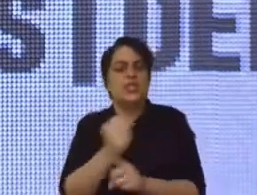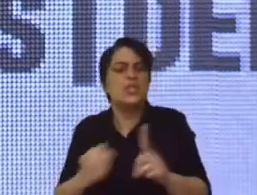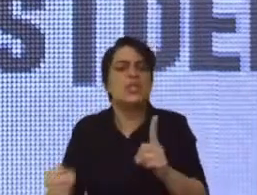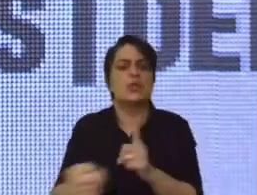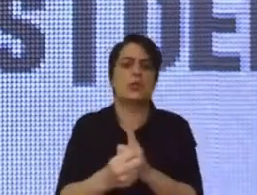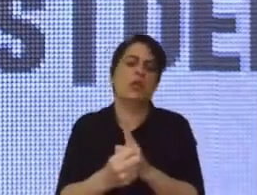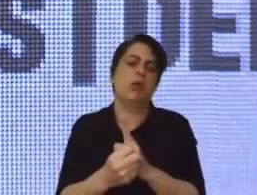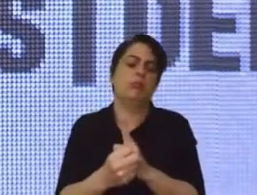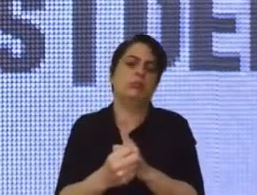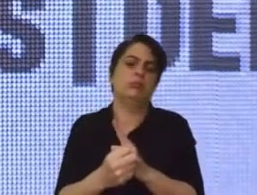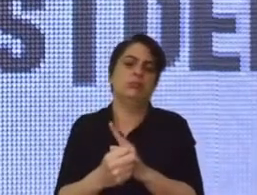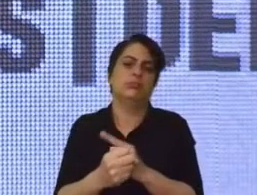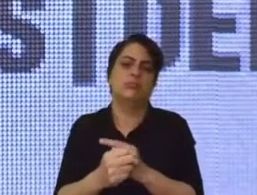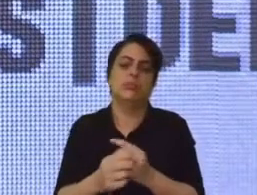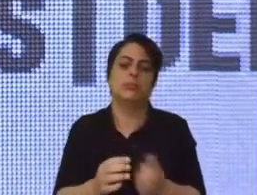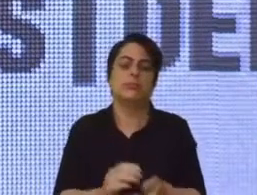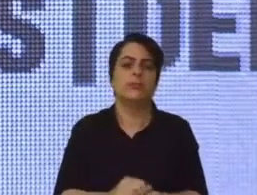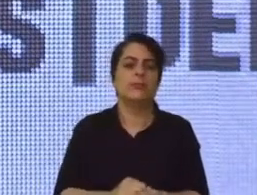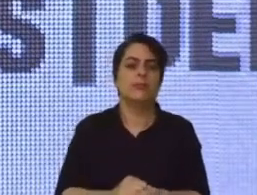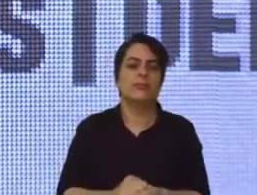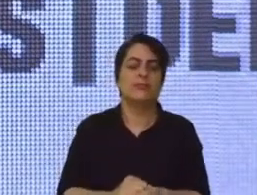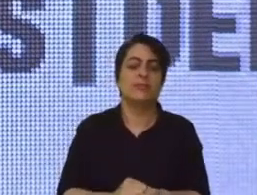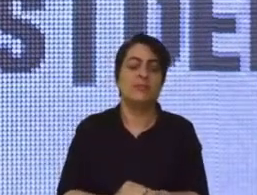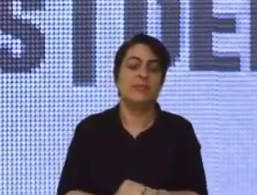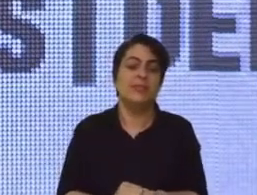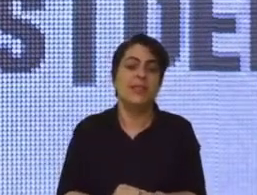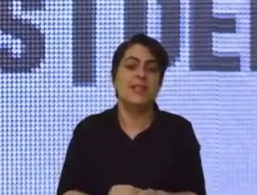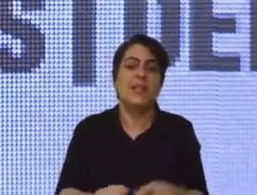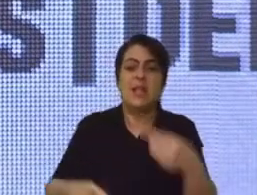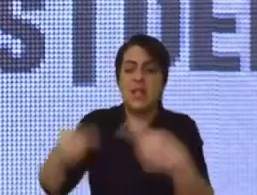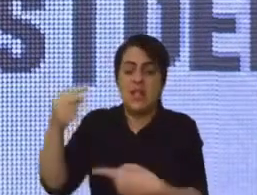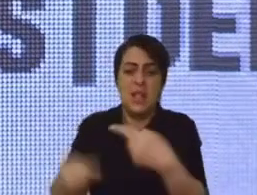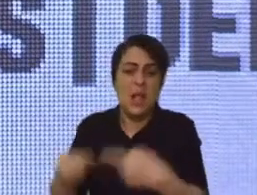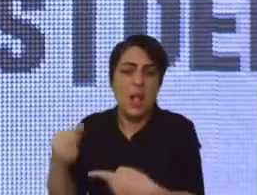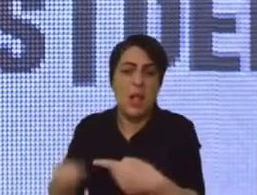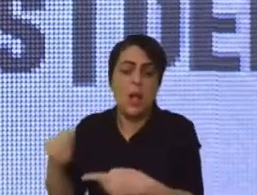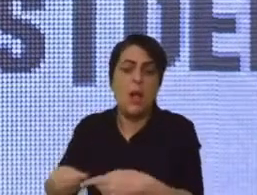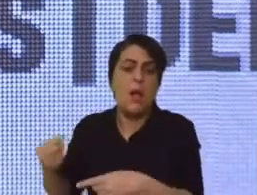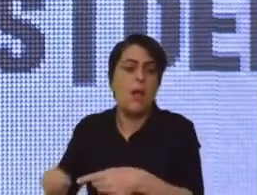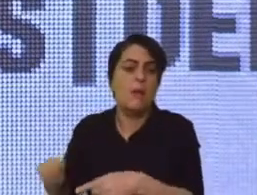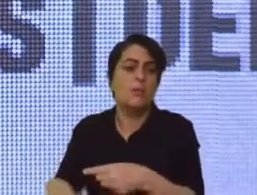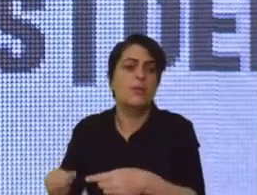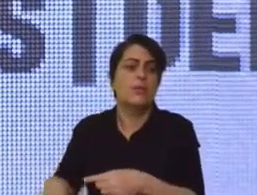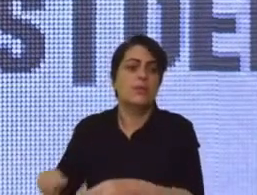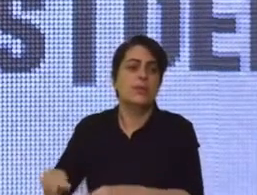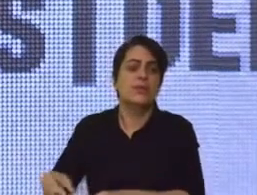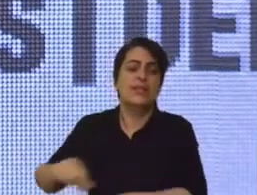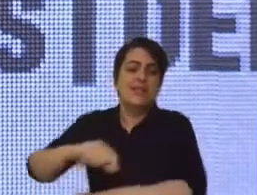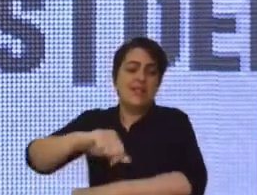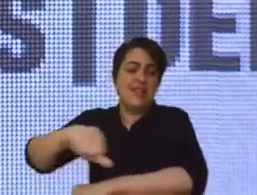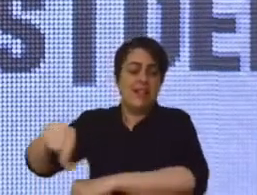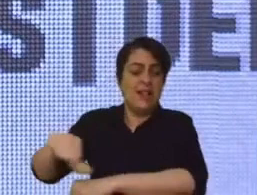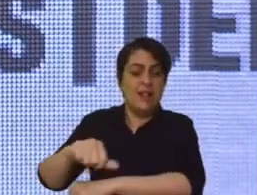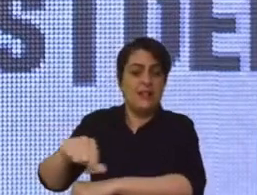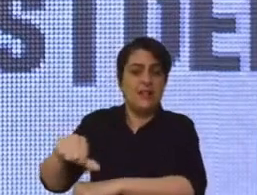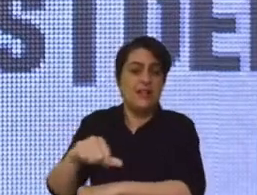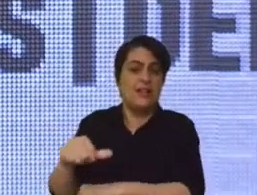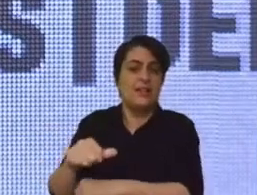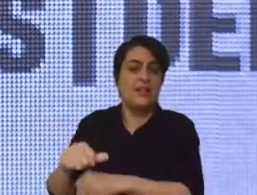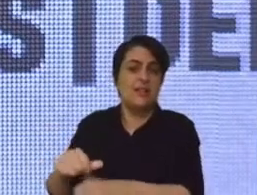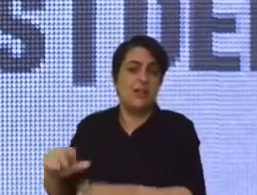sustentável. Alia a política neoliberal ao conservadorismo e aos ataques à